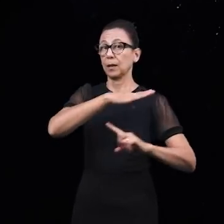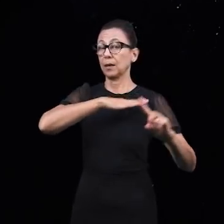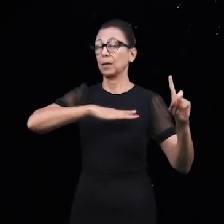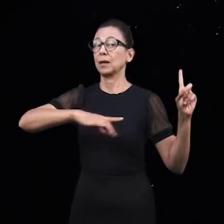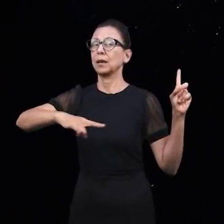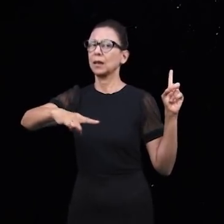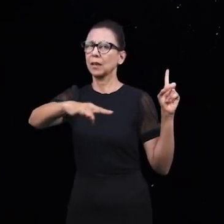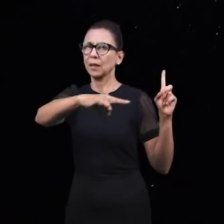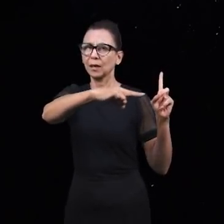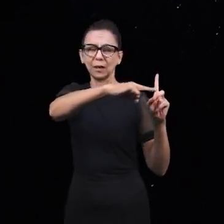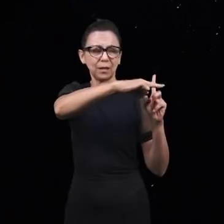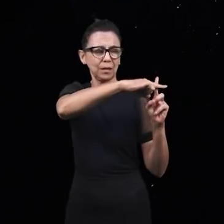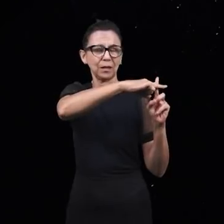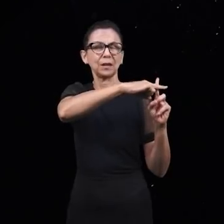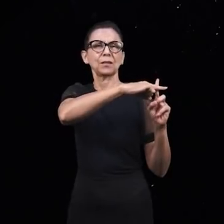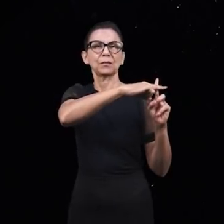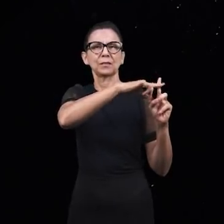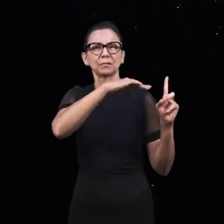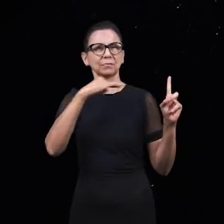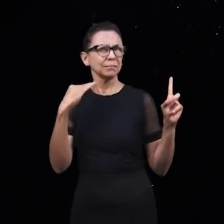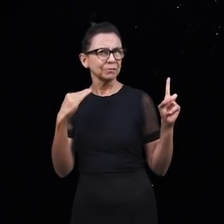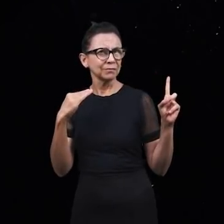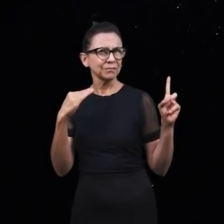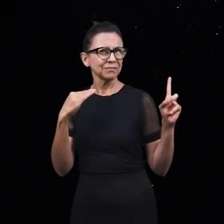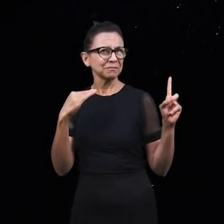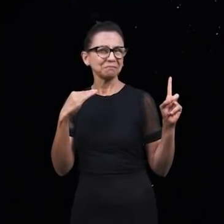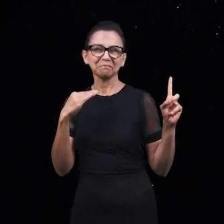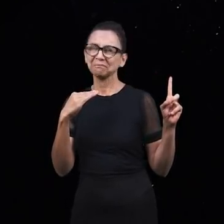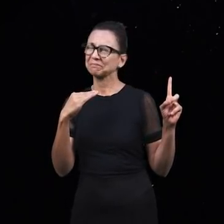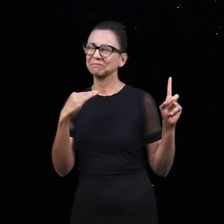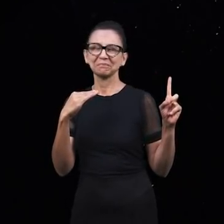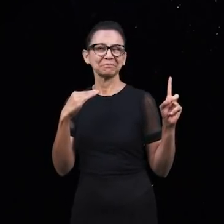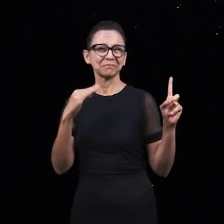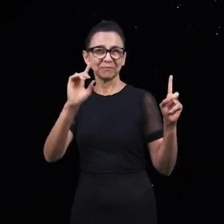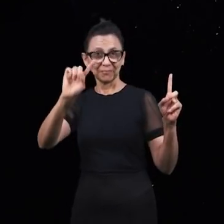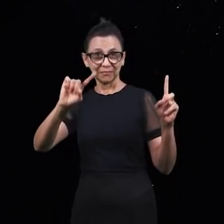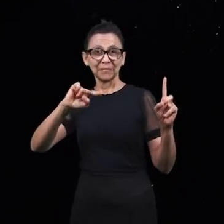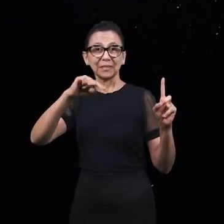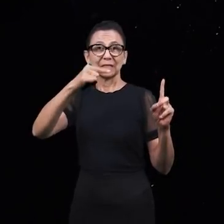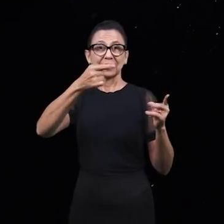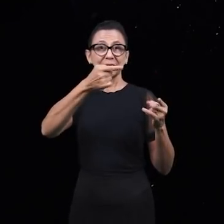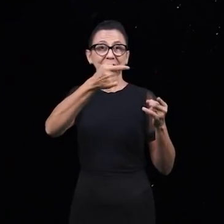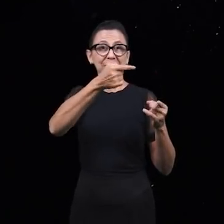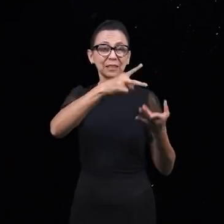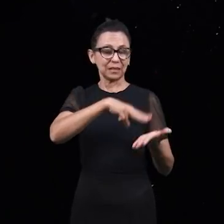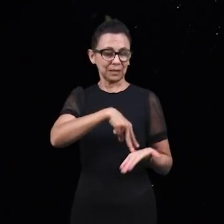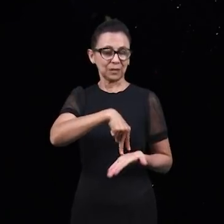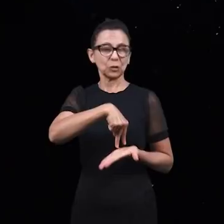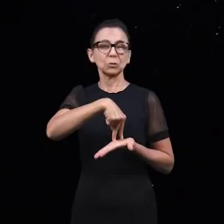cruz Jesus morreu e